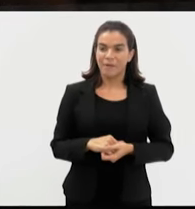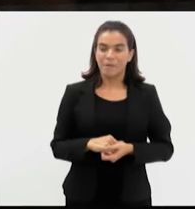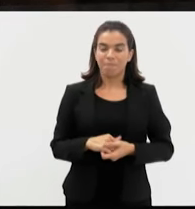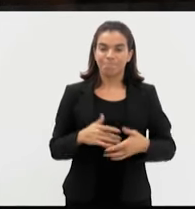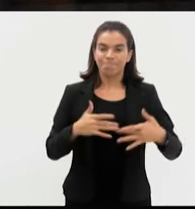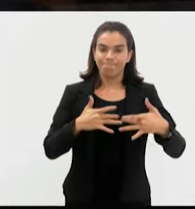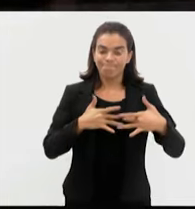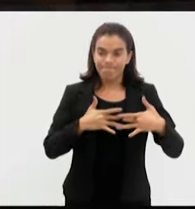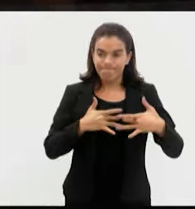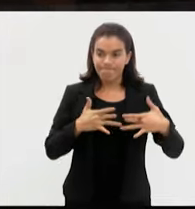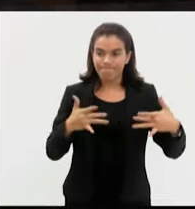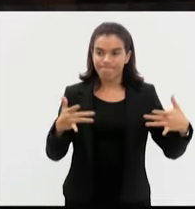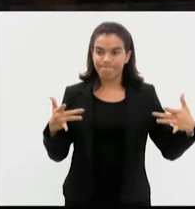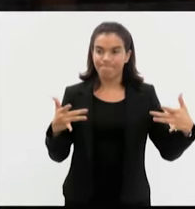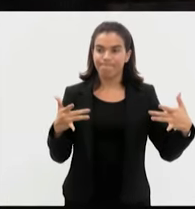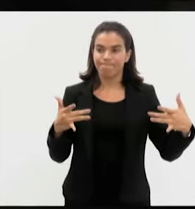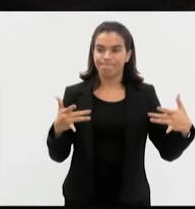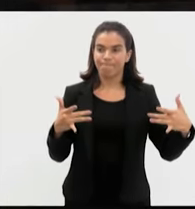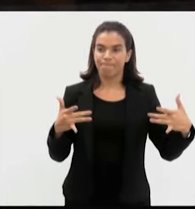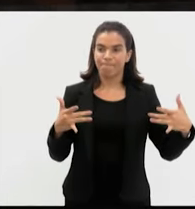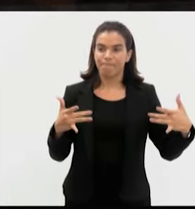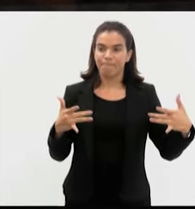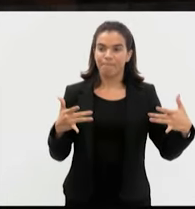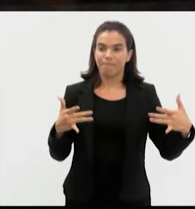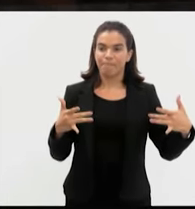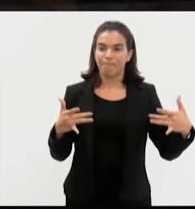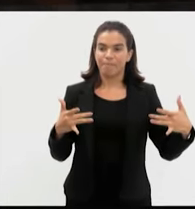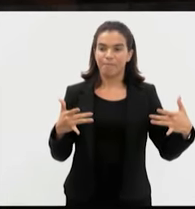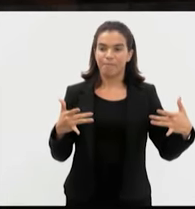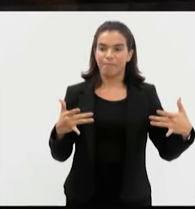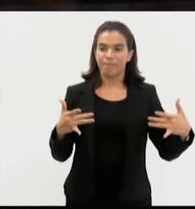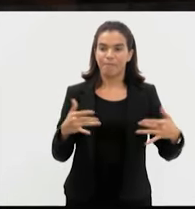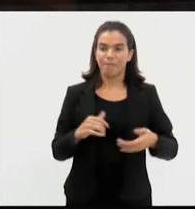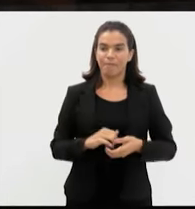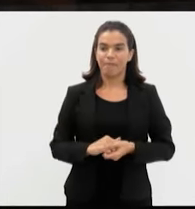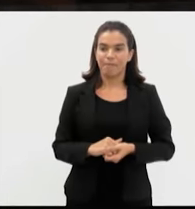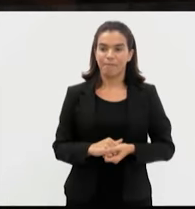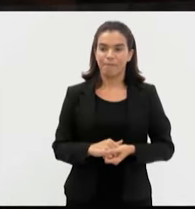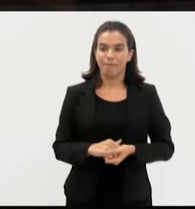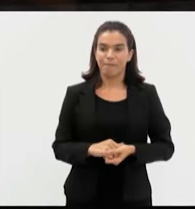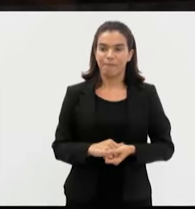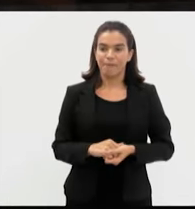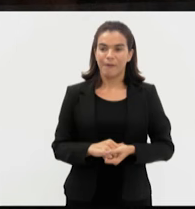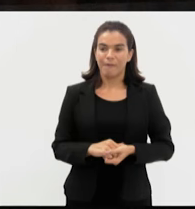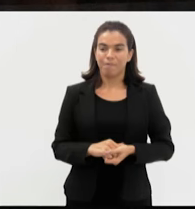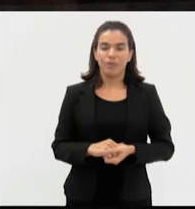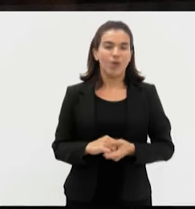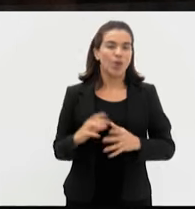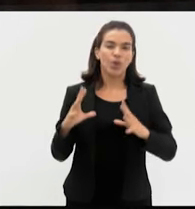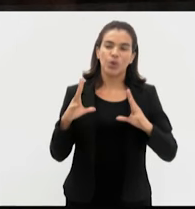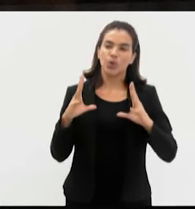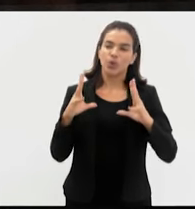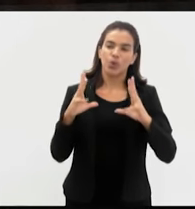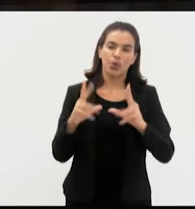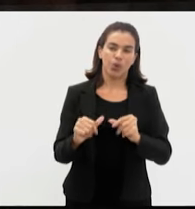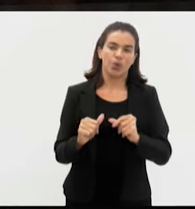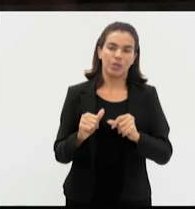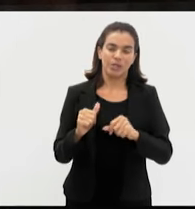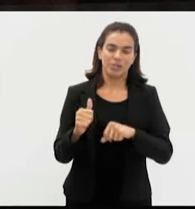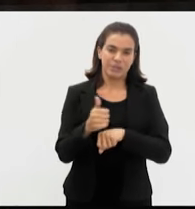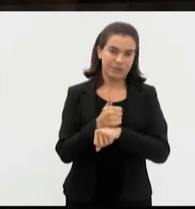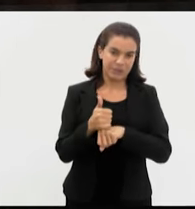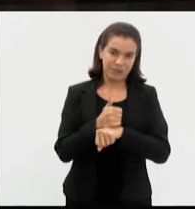solidariedade fazer questão de botar aqui dá um zoom aqui para mim todas as profissões que eu participei que